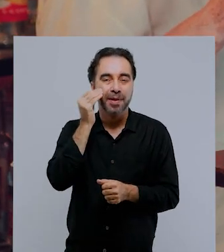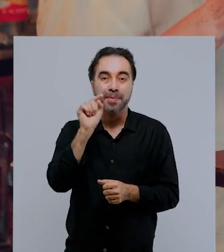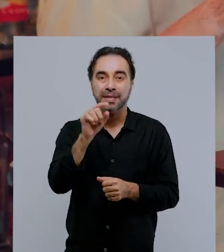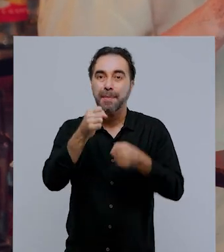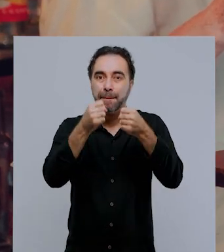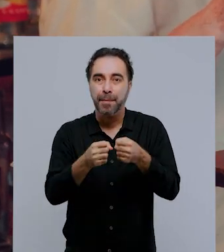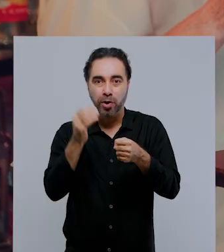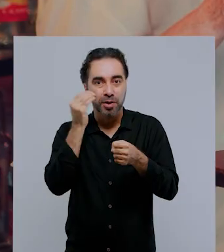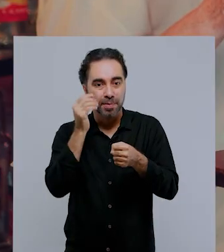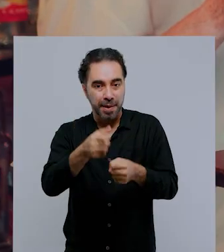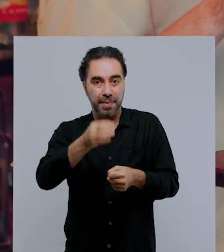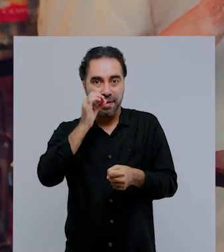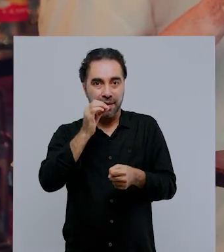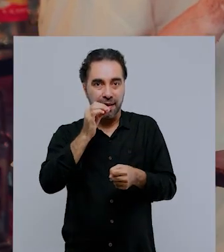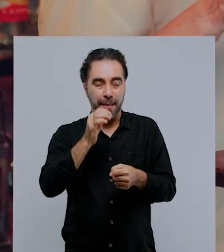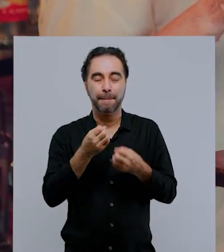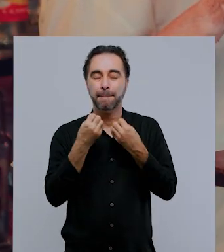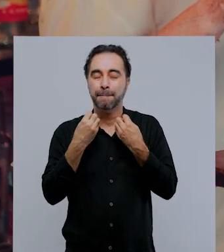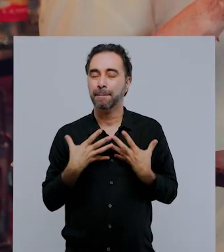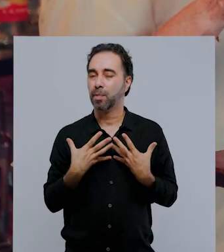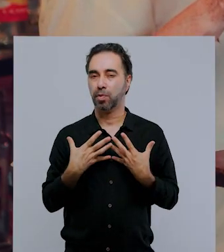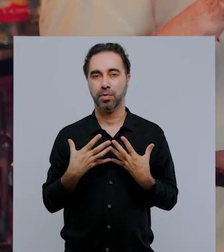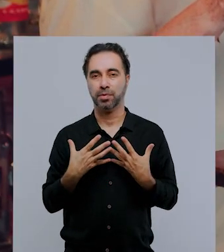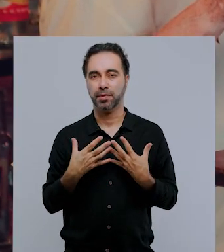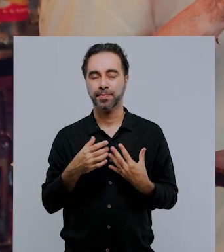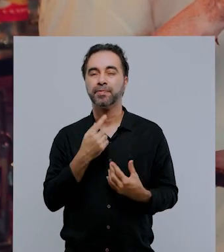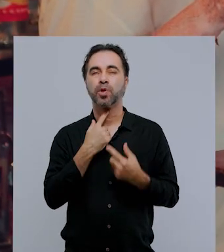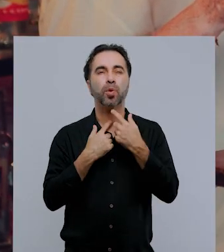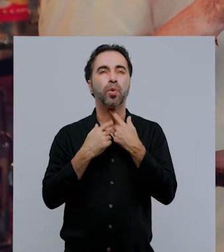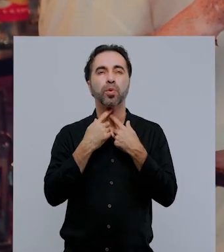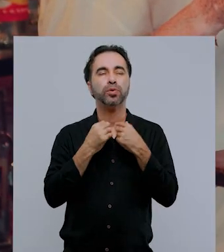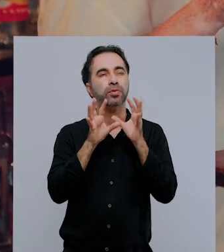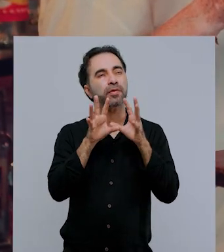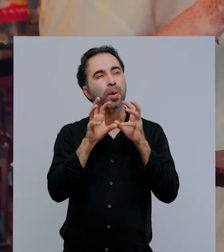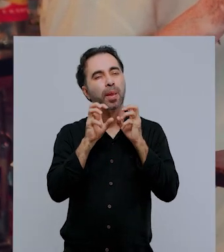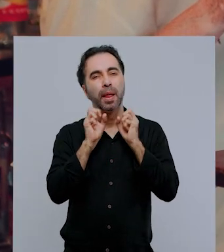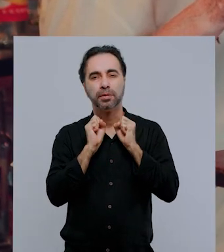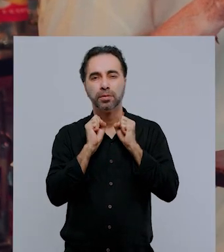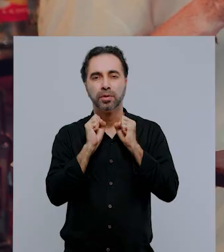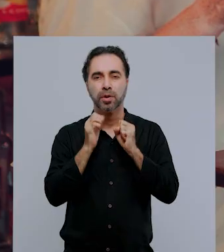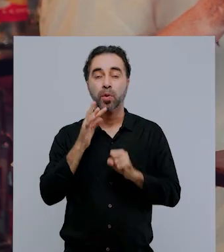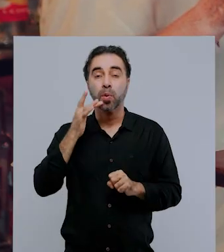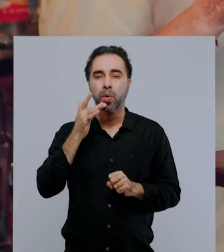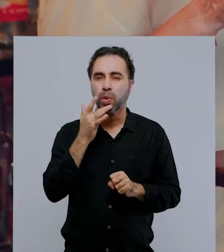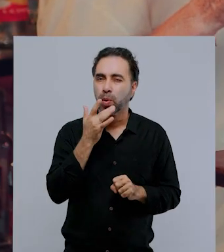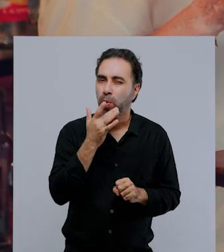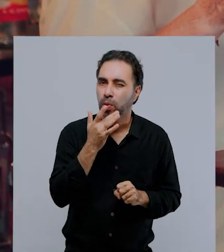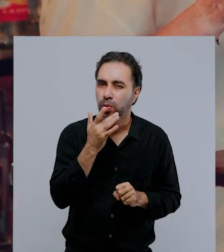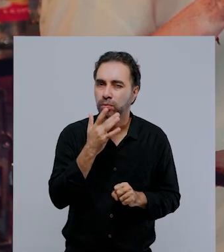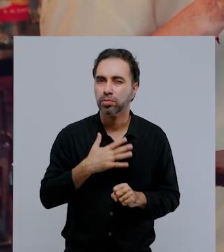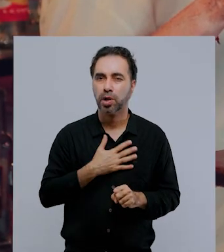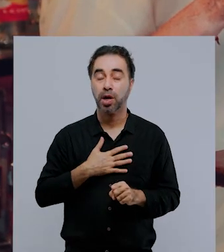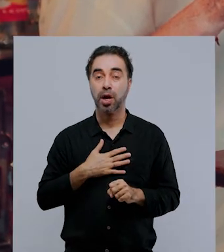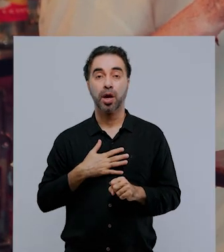cachaça, recomendo a todos. Realmente muito boa. Retrogosto muito aveludado na boca, muito gostoso. E o tempo